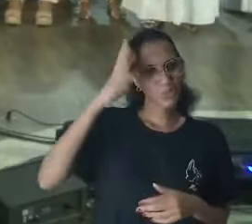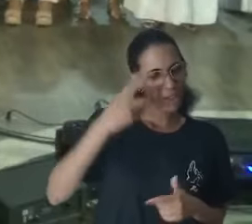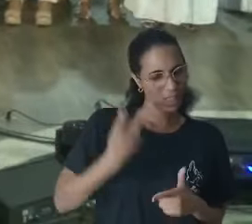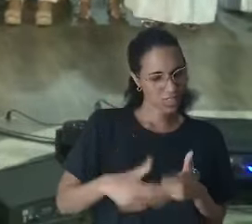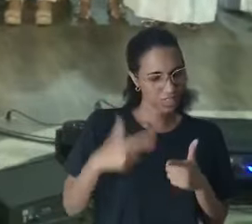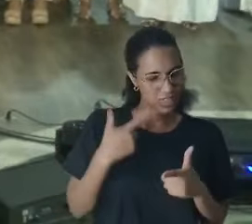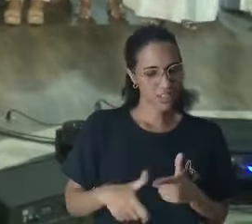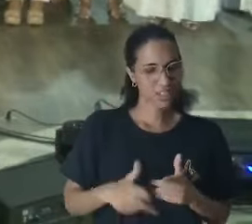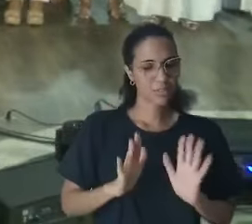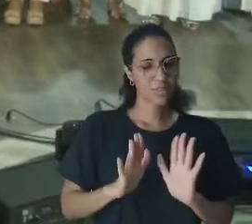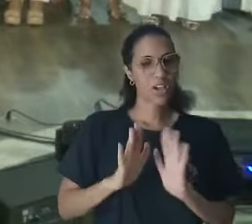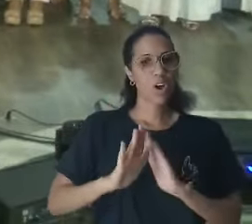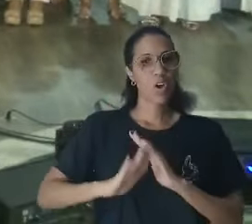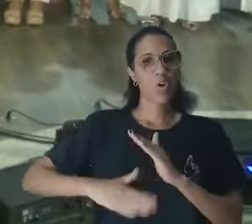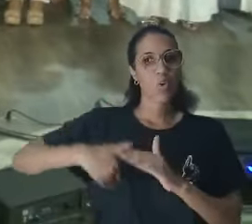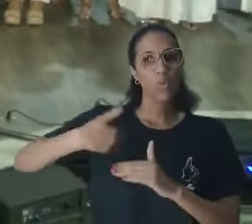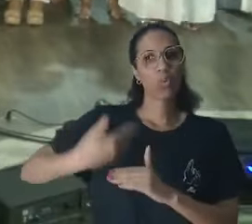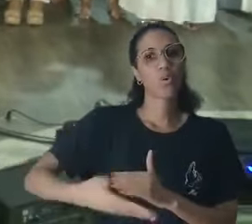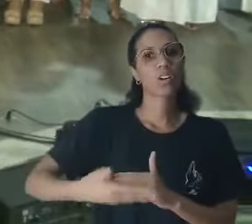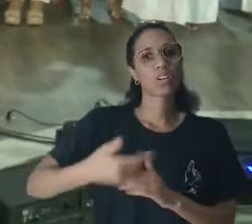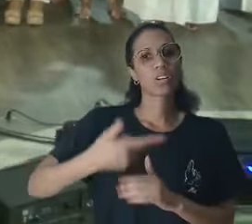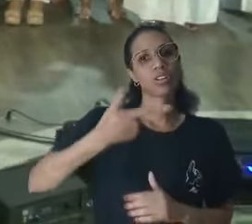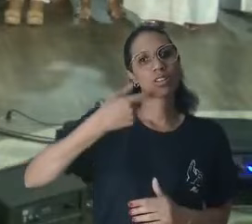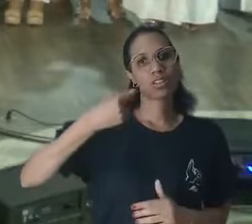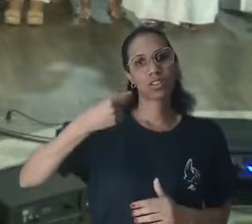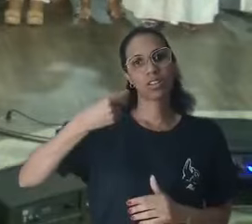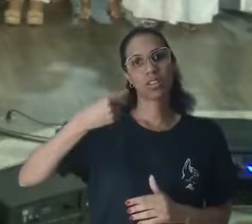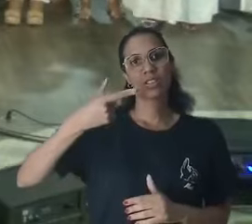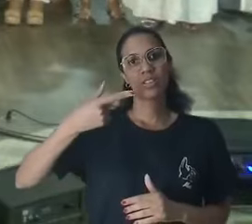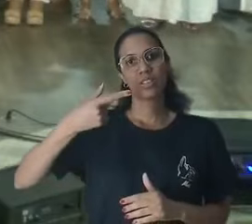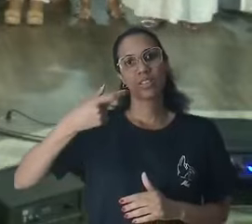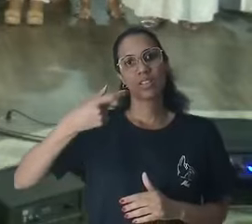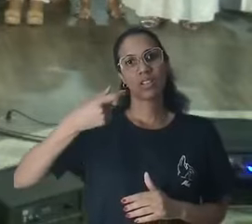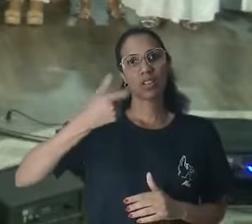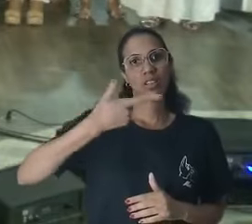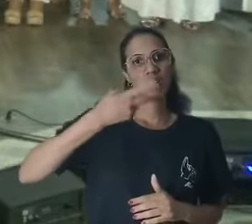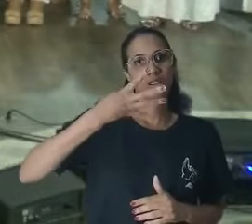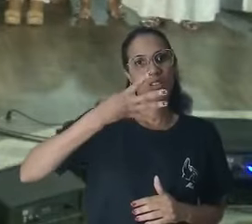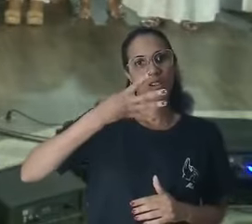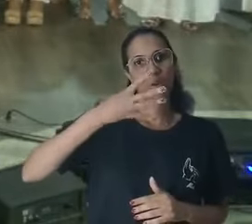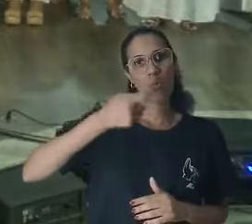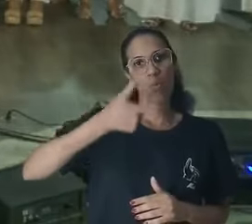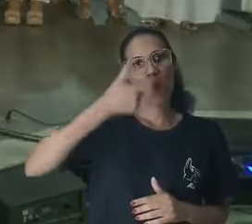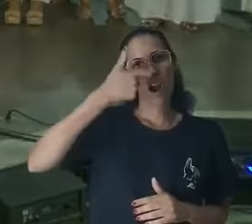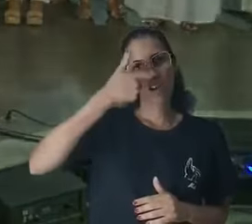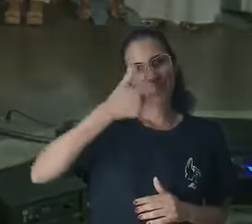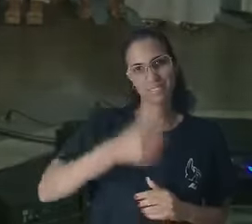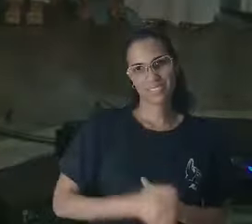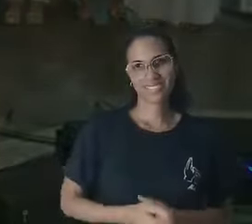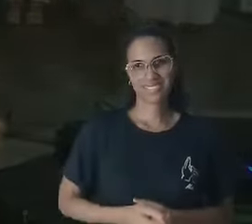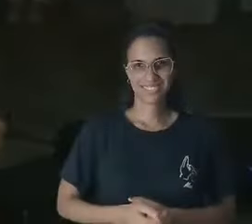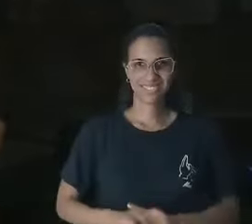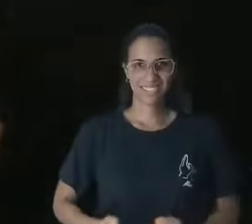num novo ano, daqui a alguns dias, e que você entre com esse renascimento